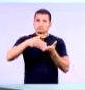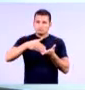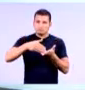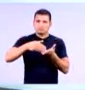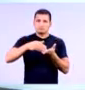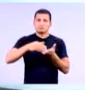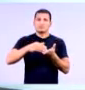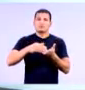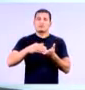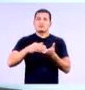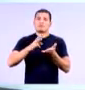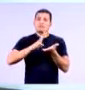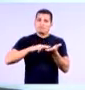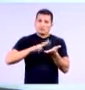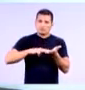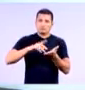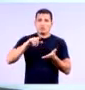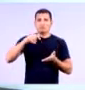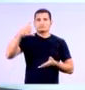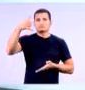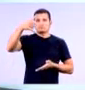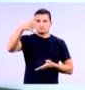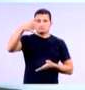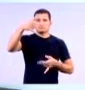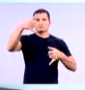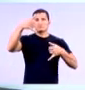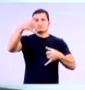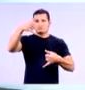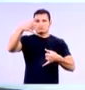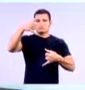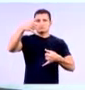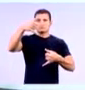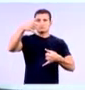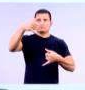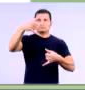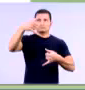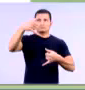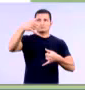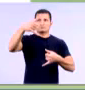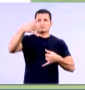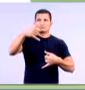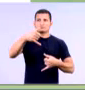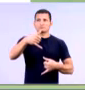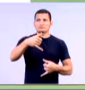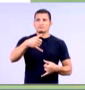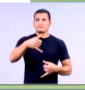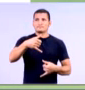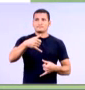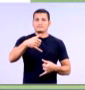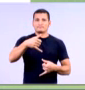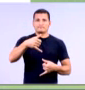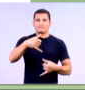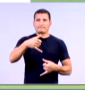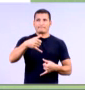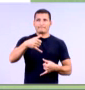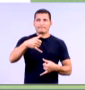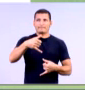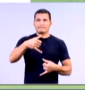fim no Java, é o abre chaves e o fecha chaves, né? Então, todo método, eu vou apagar